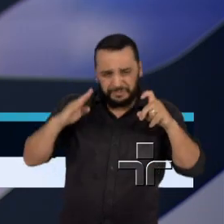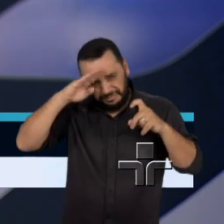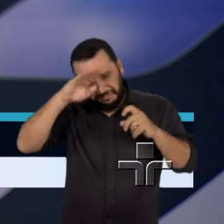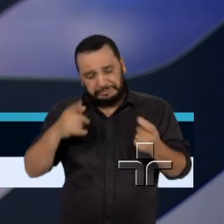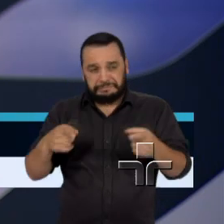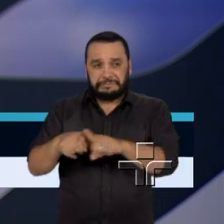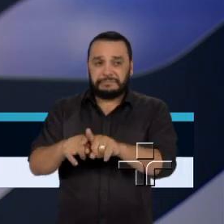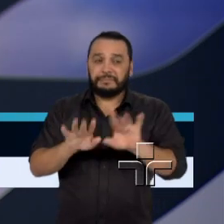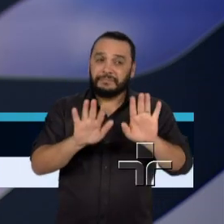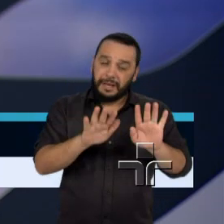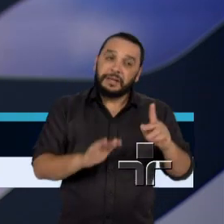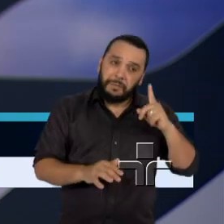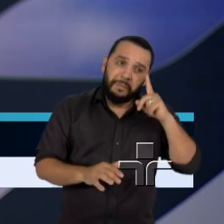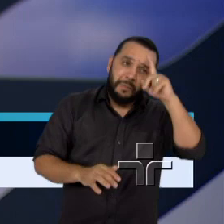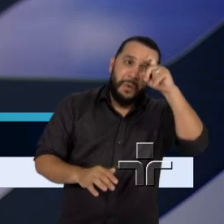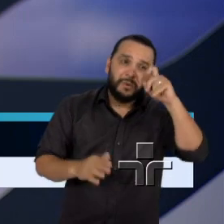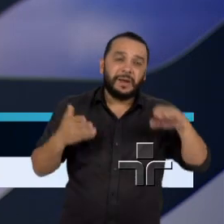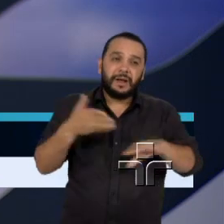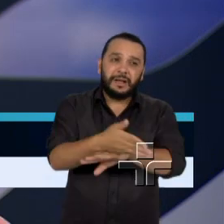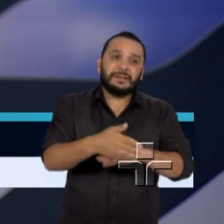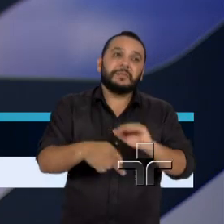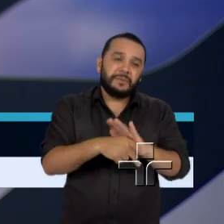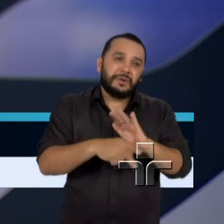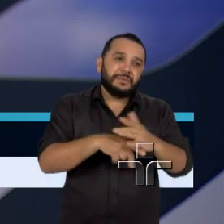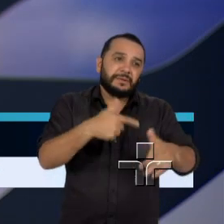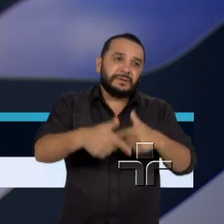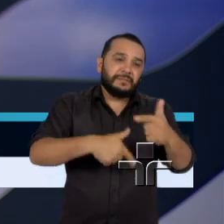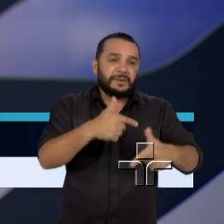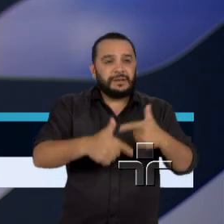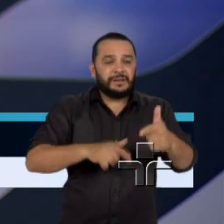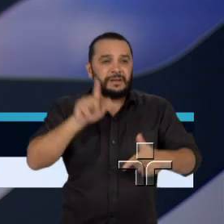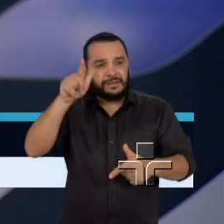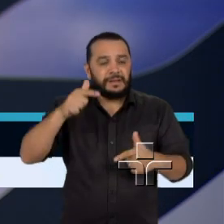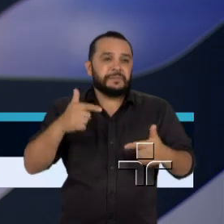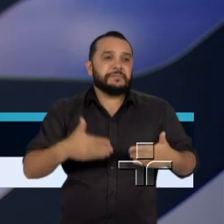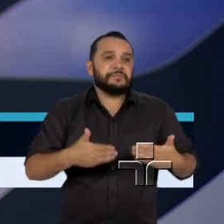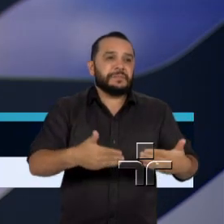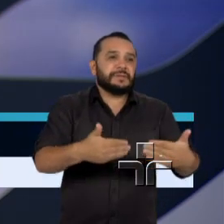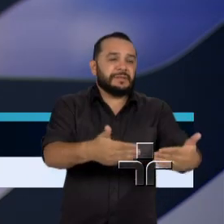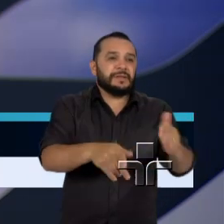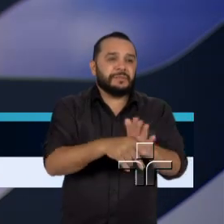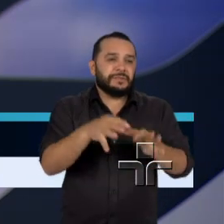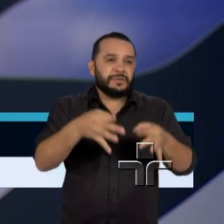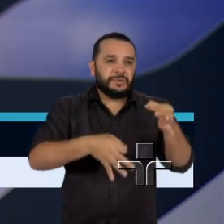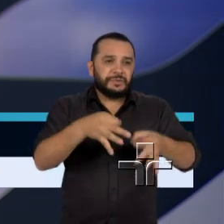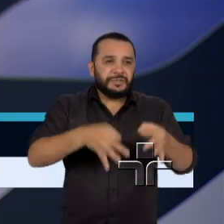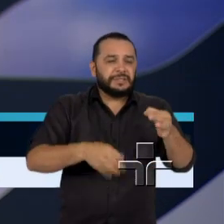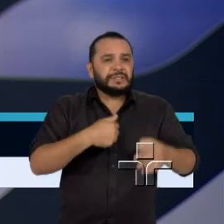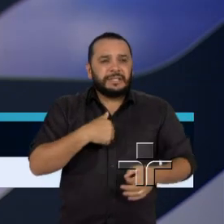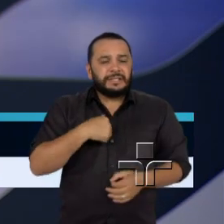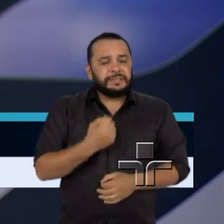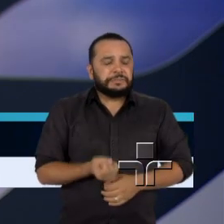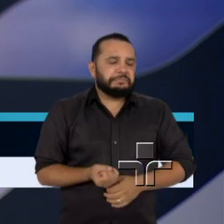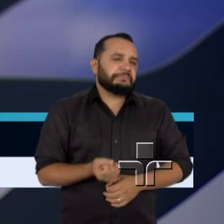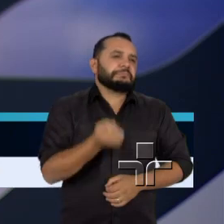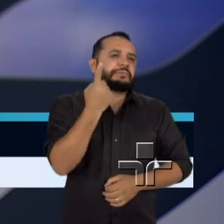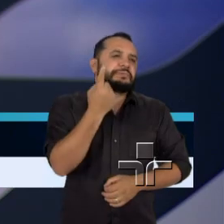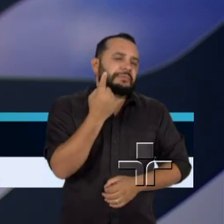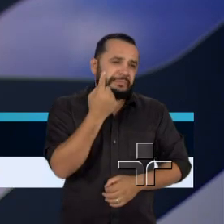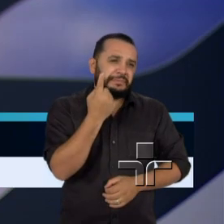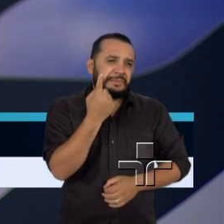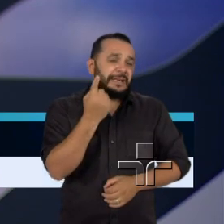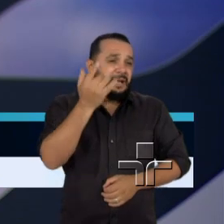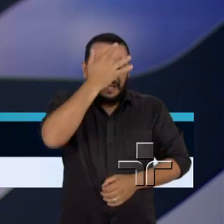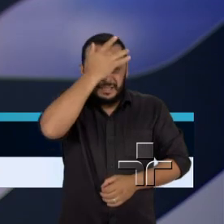o Sérgio Moro, ele entra no governo Bolsonaro um pouco nessa condição, né? Uma condição um pouco estranha, digamos assim, alguém que era